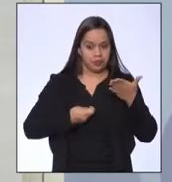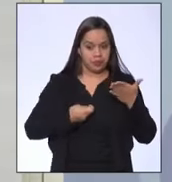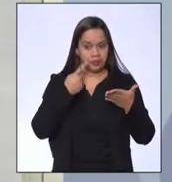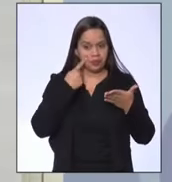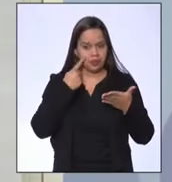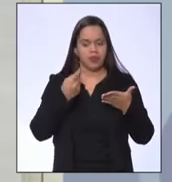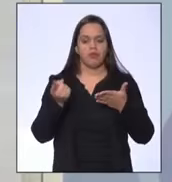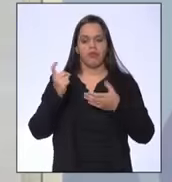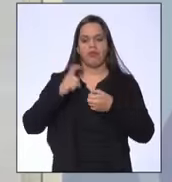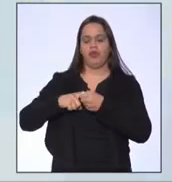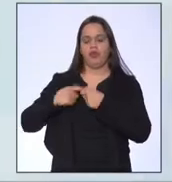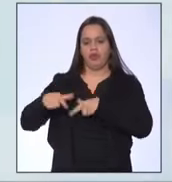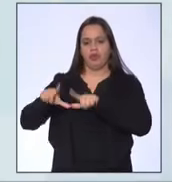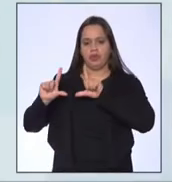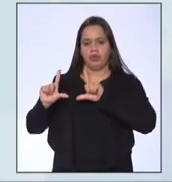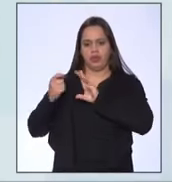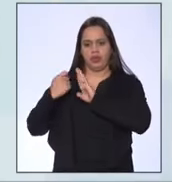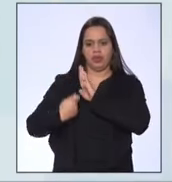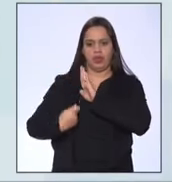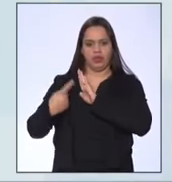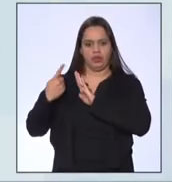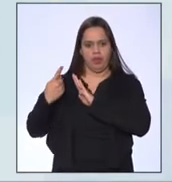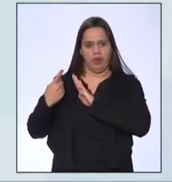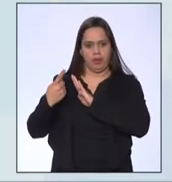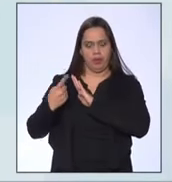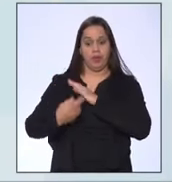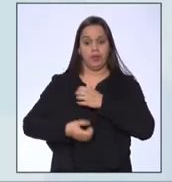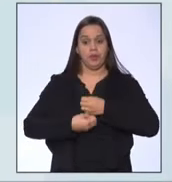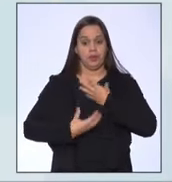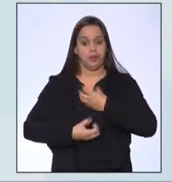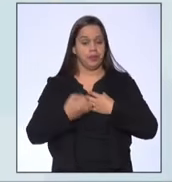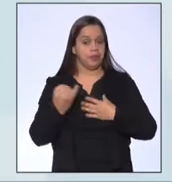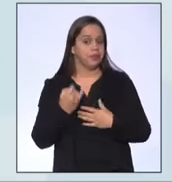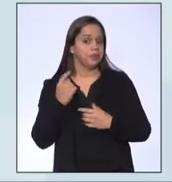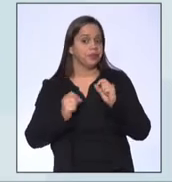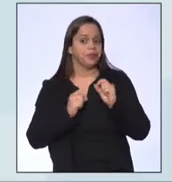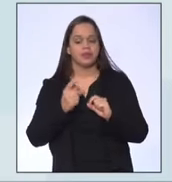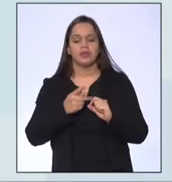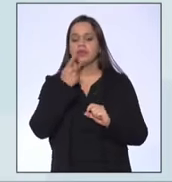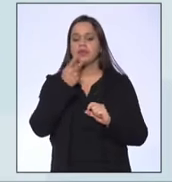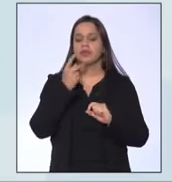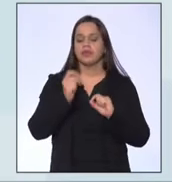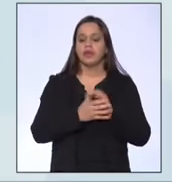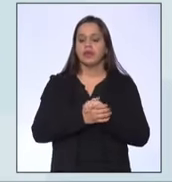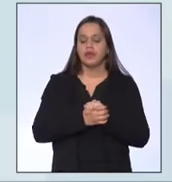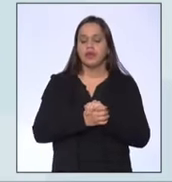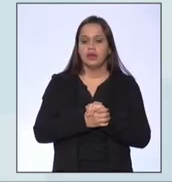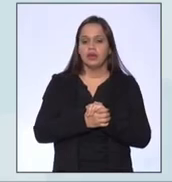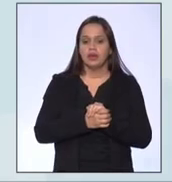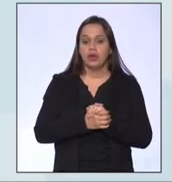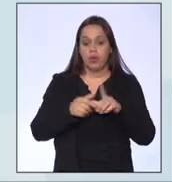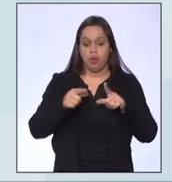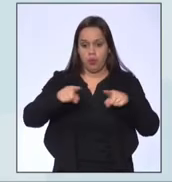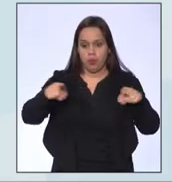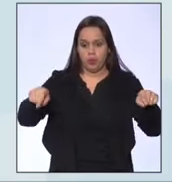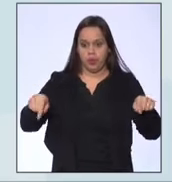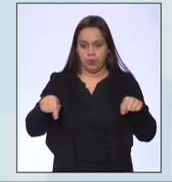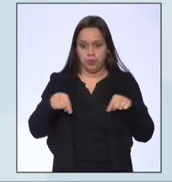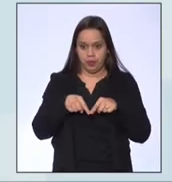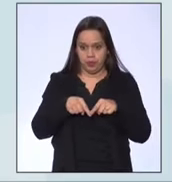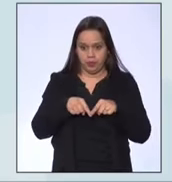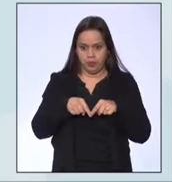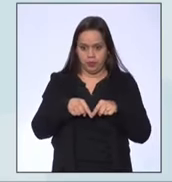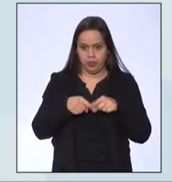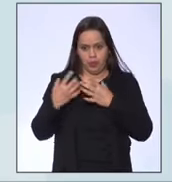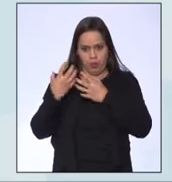podem, vamos voltar para o texto ali rapidinho na tela. Uma informação importante, ele fala o seguinte, que o quarto ele tem a